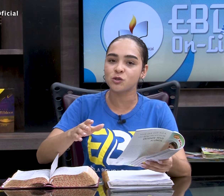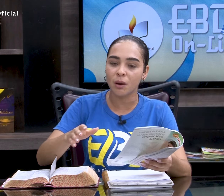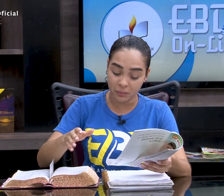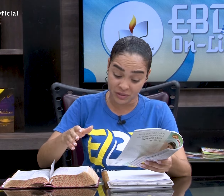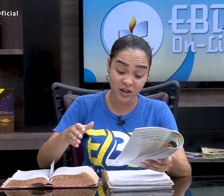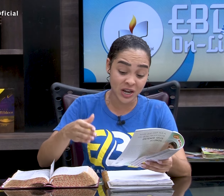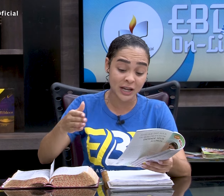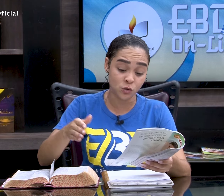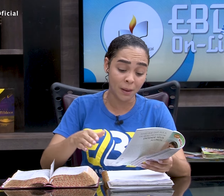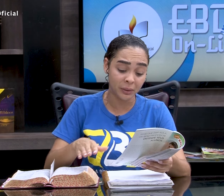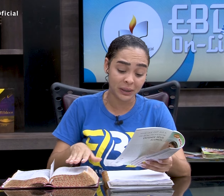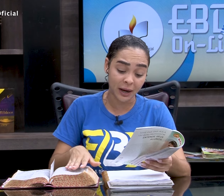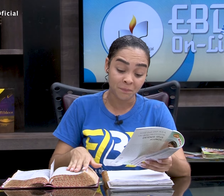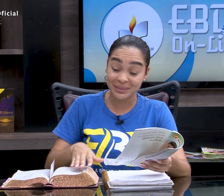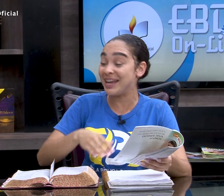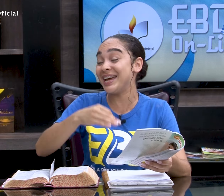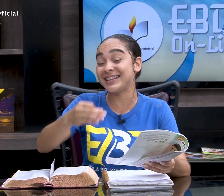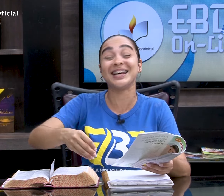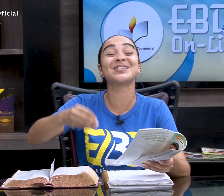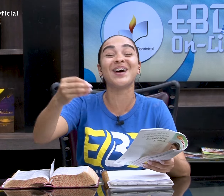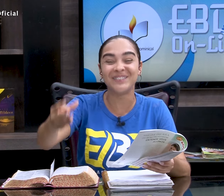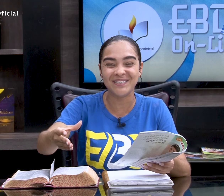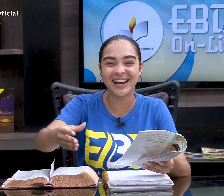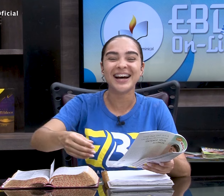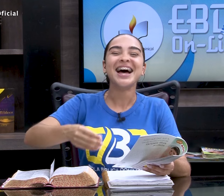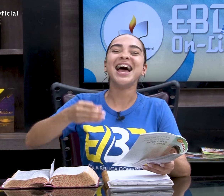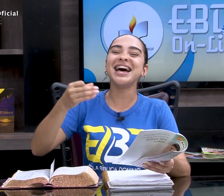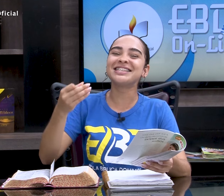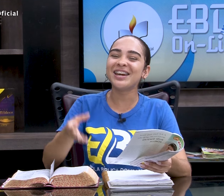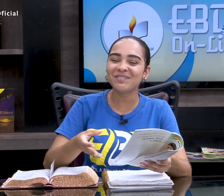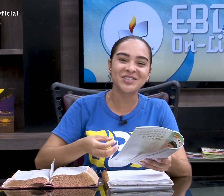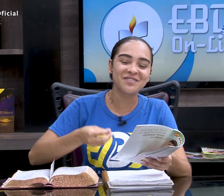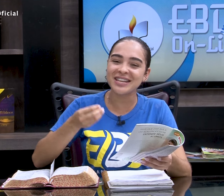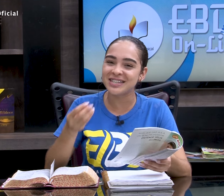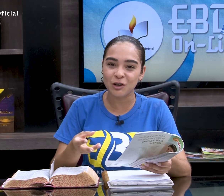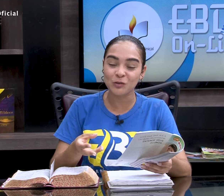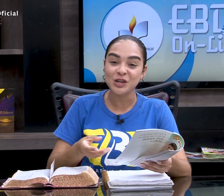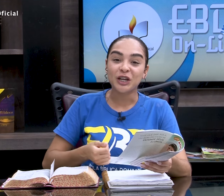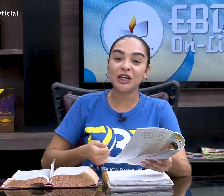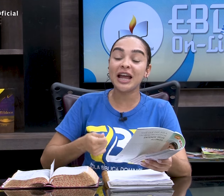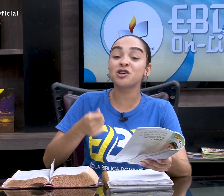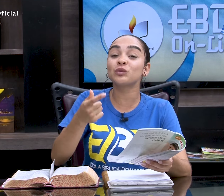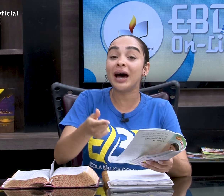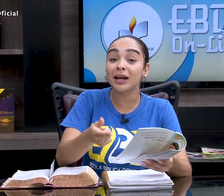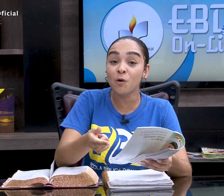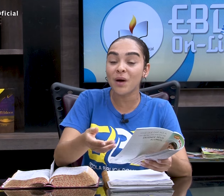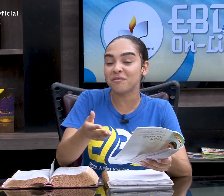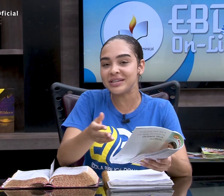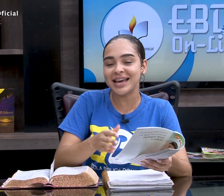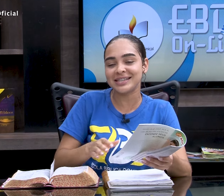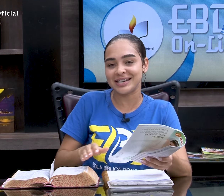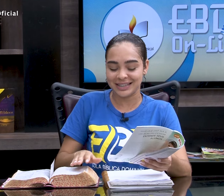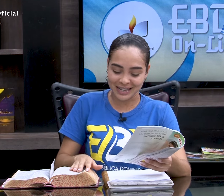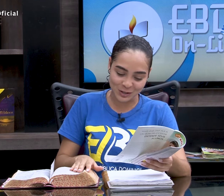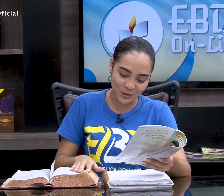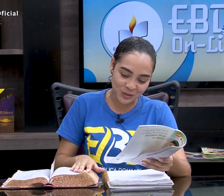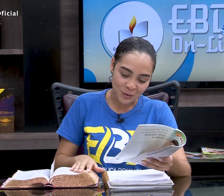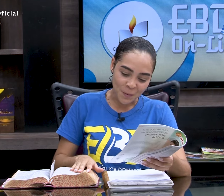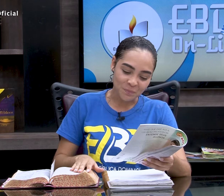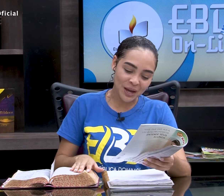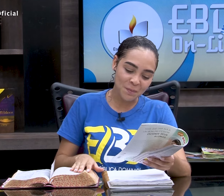veja na sua B veja aí na sua bíblica Eita na sua Bíblia exemplos de versículos que lhe ajudarão a vencer essas